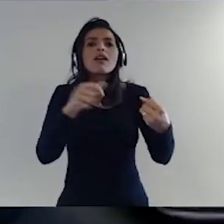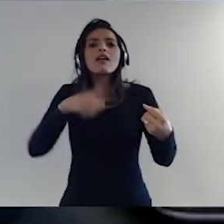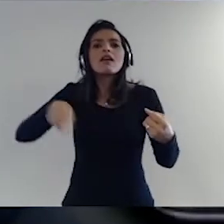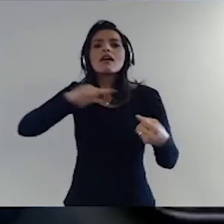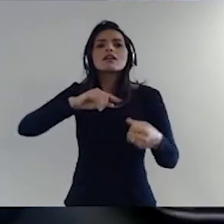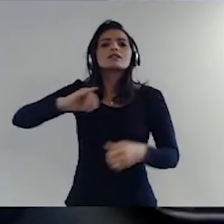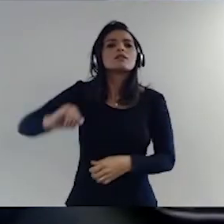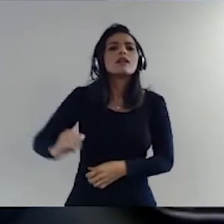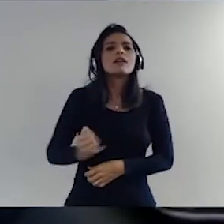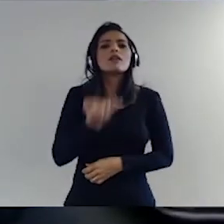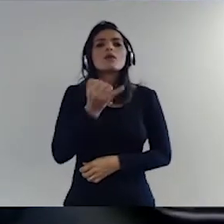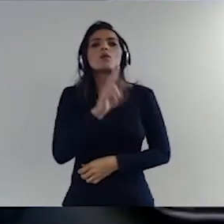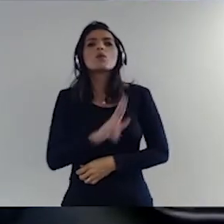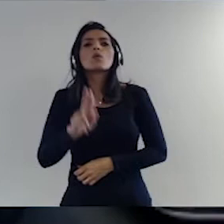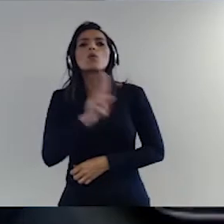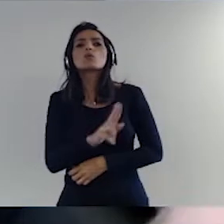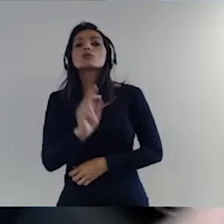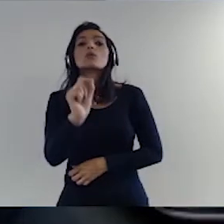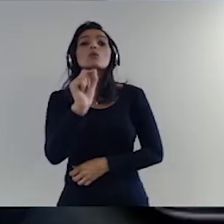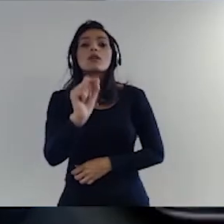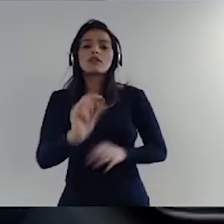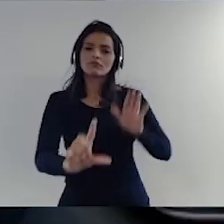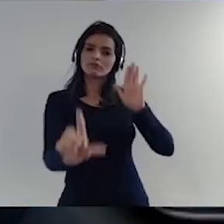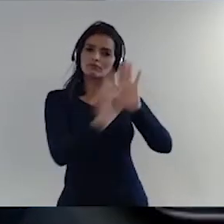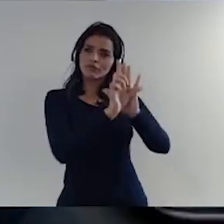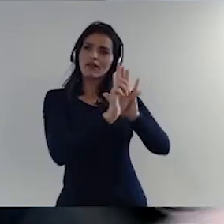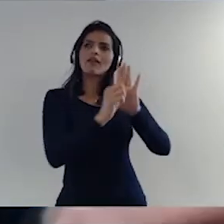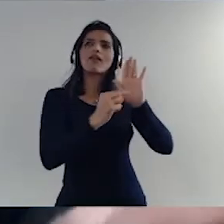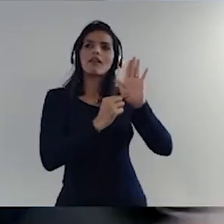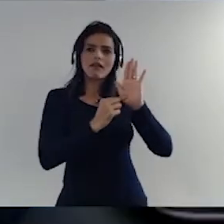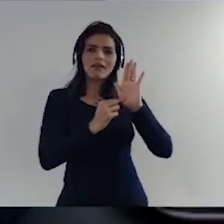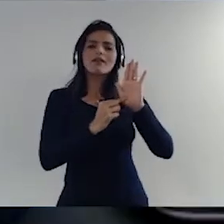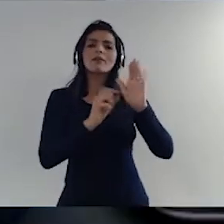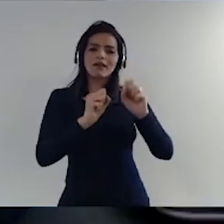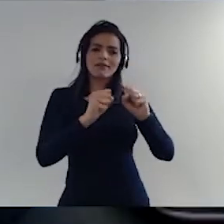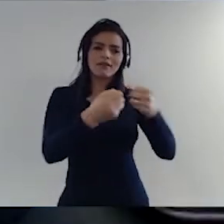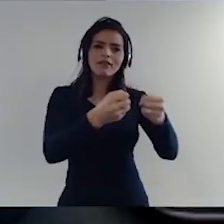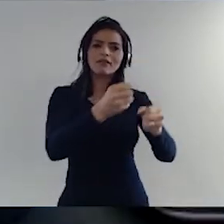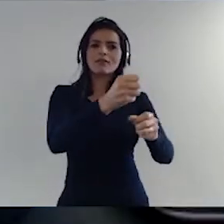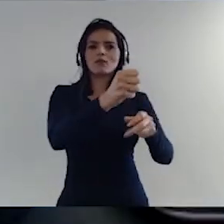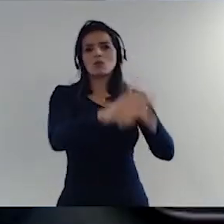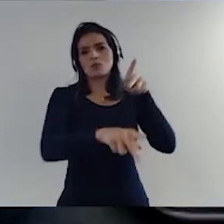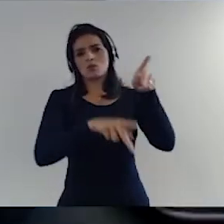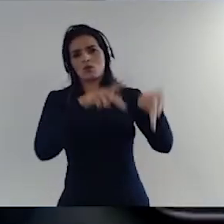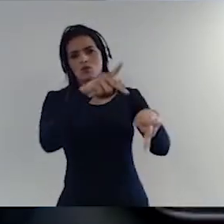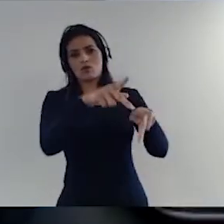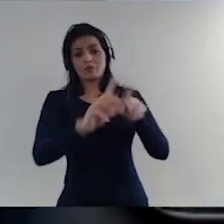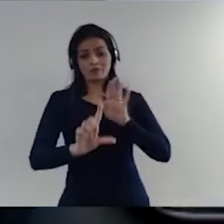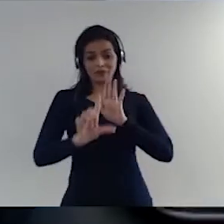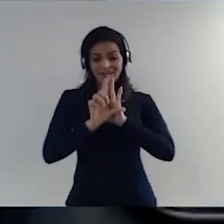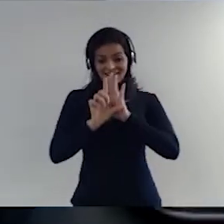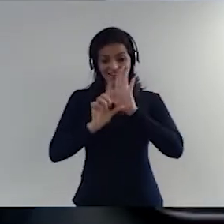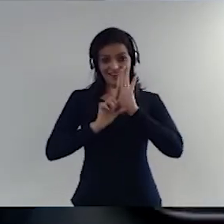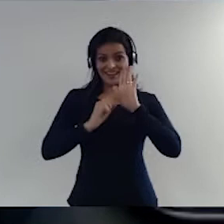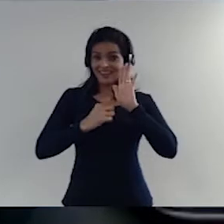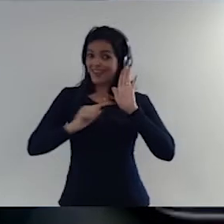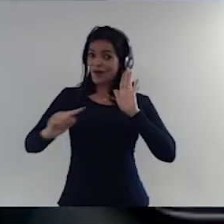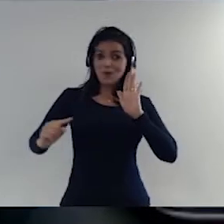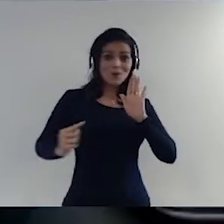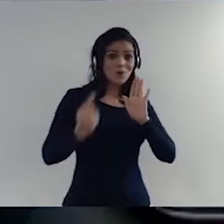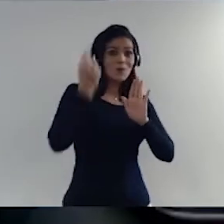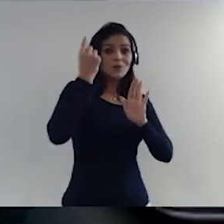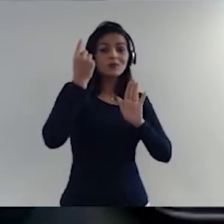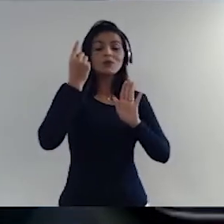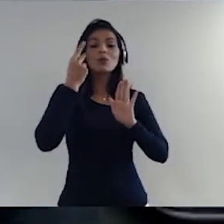esta autoridade é o cidadão, é a lei. A lei é o único empeço para que a